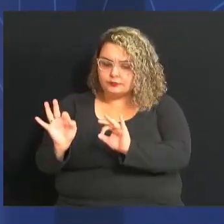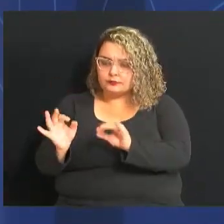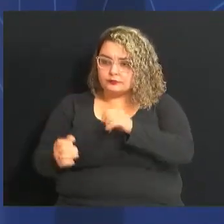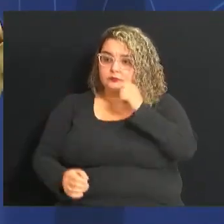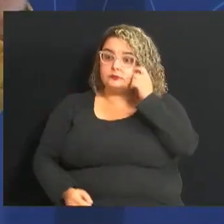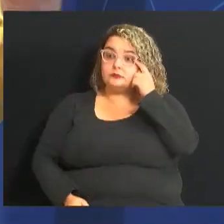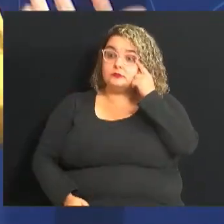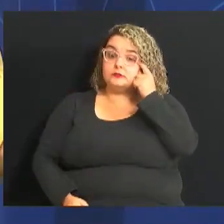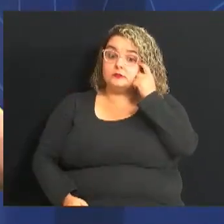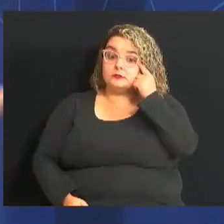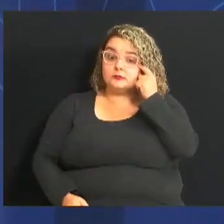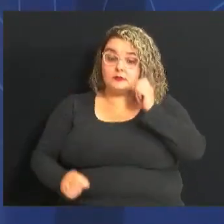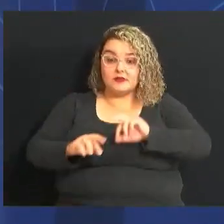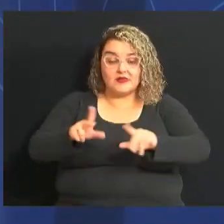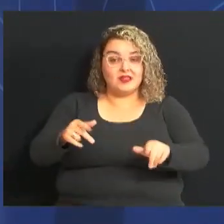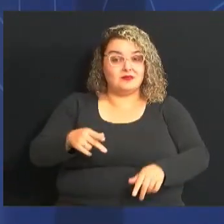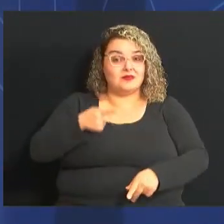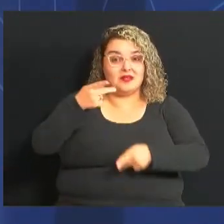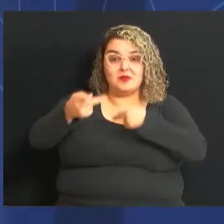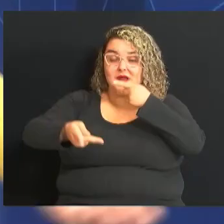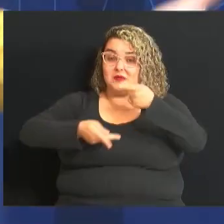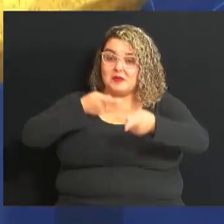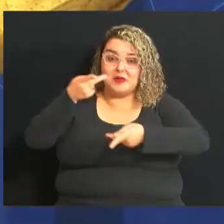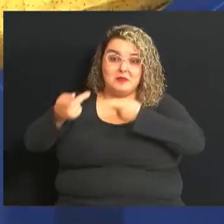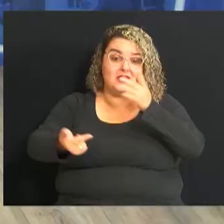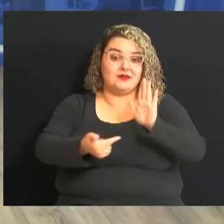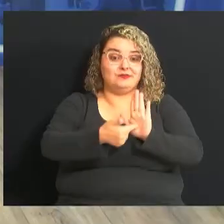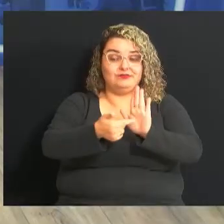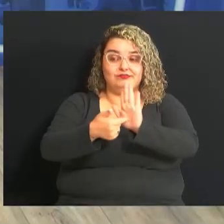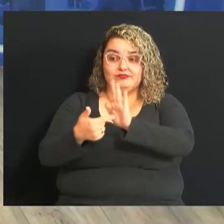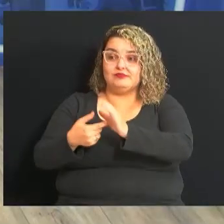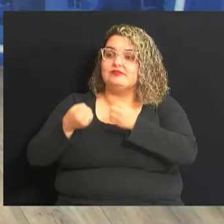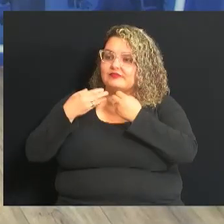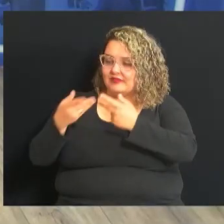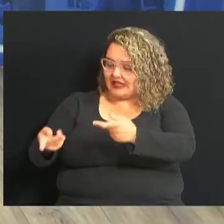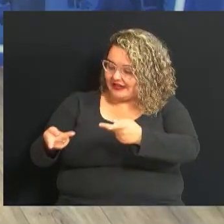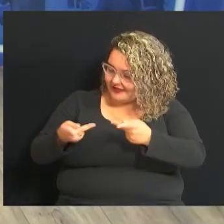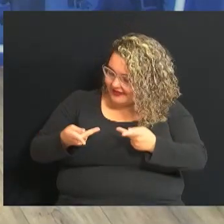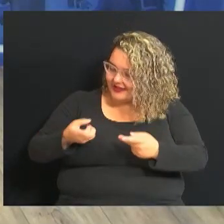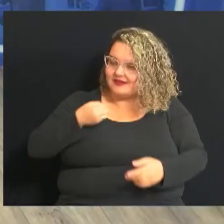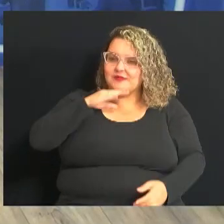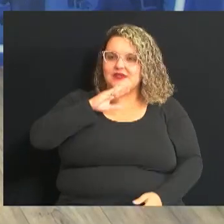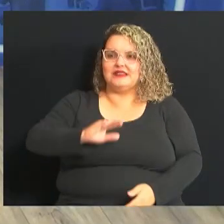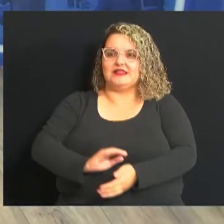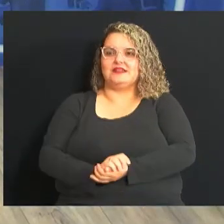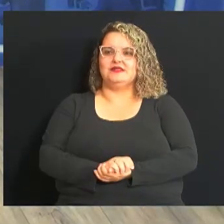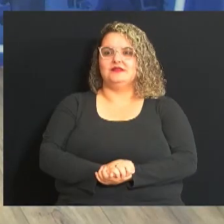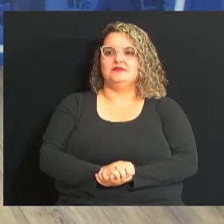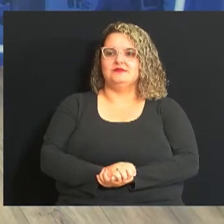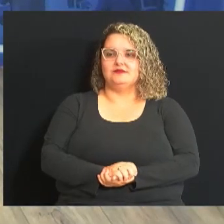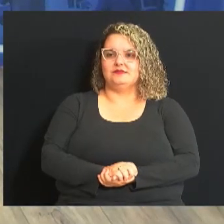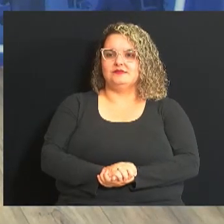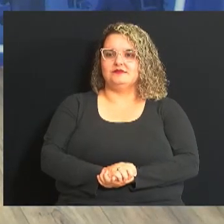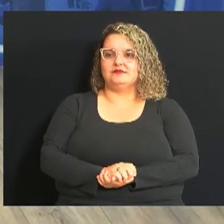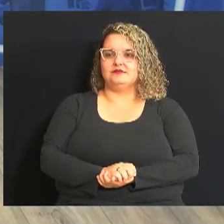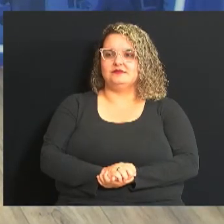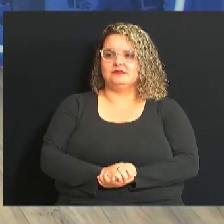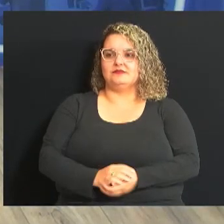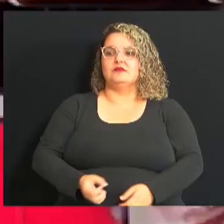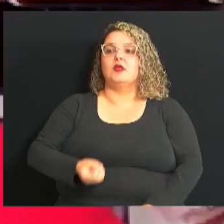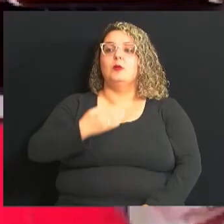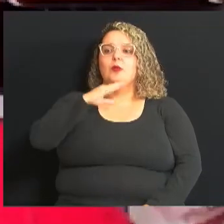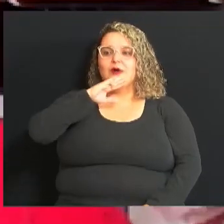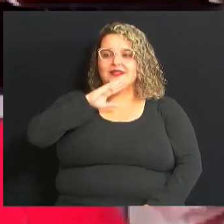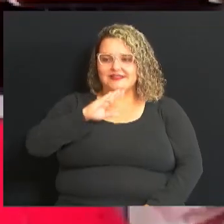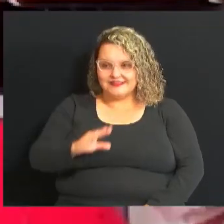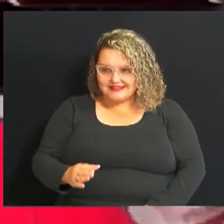casos que estão sendo relatados e mostrados. Seja bem-vinda e boa tarde. Boa tarde